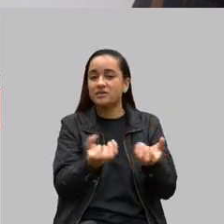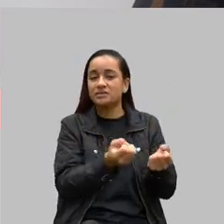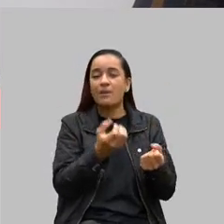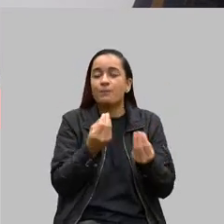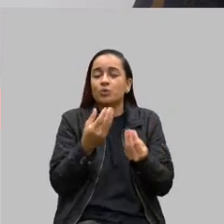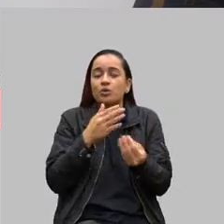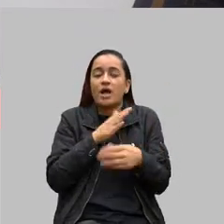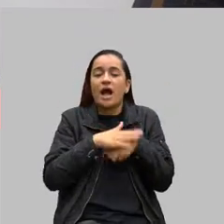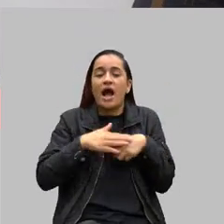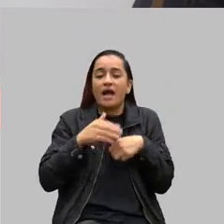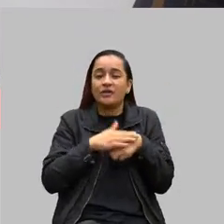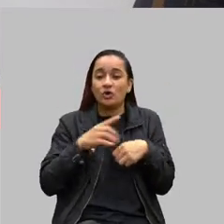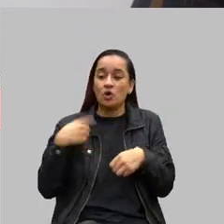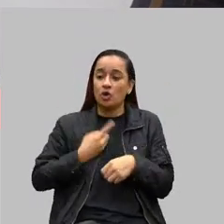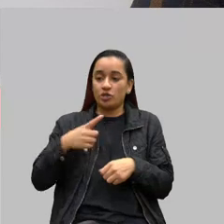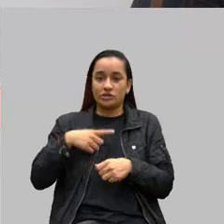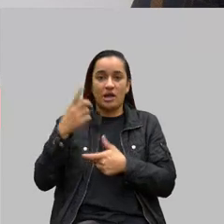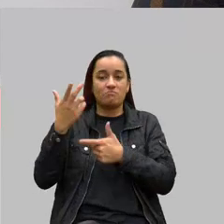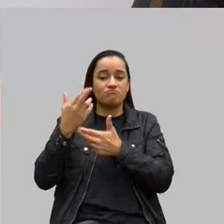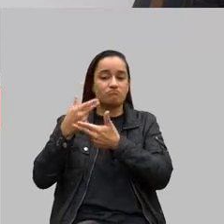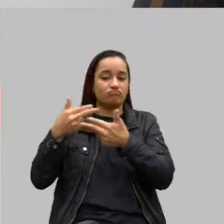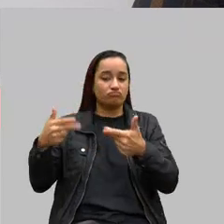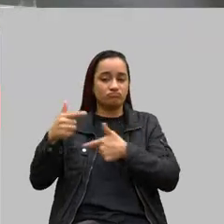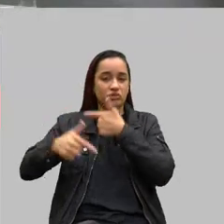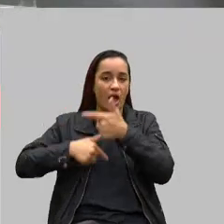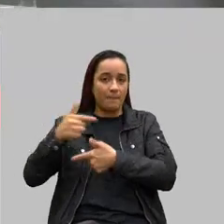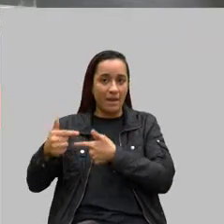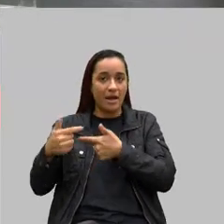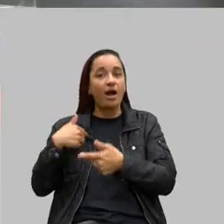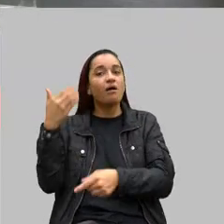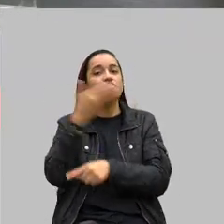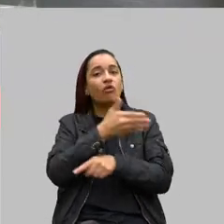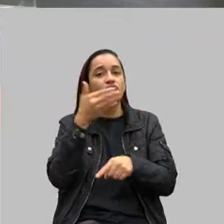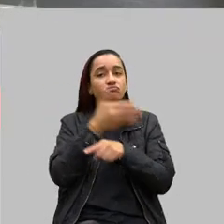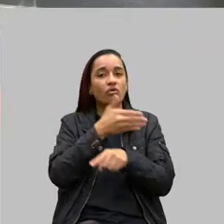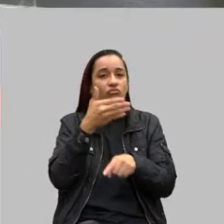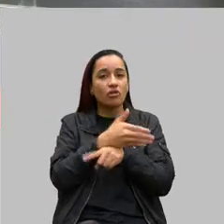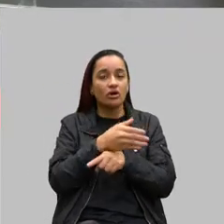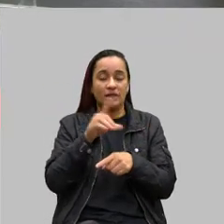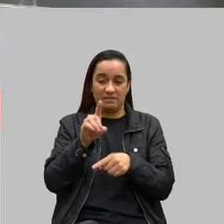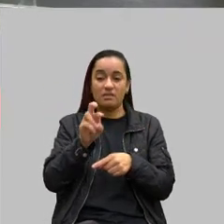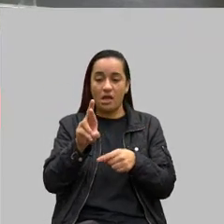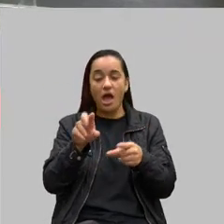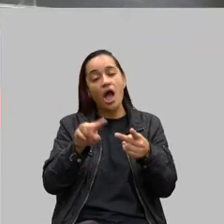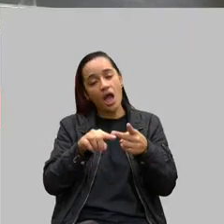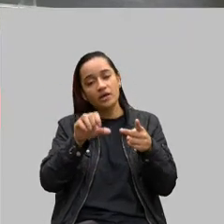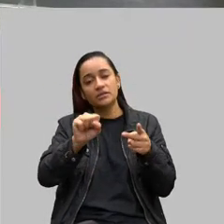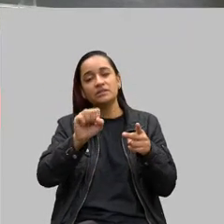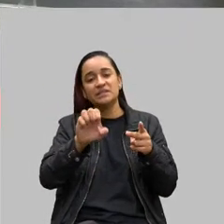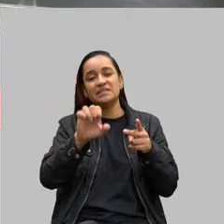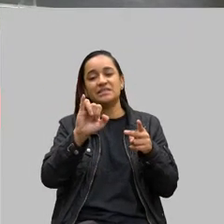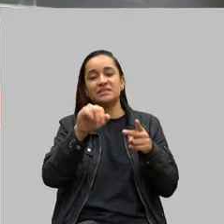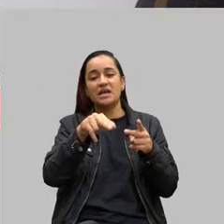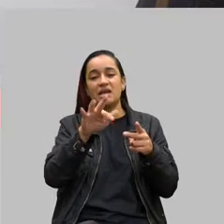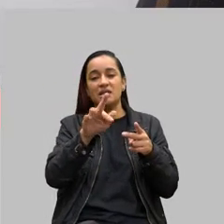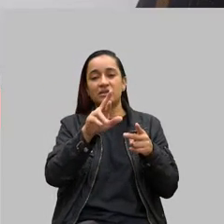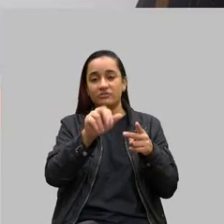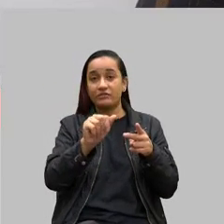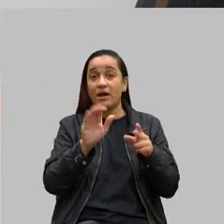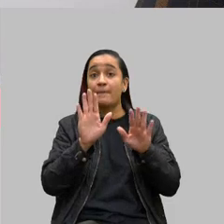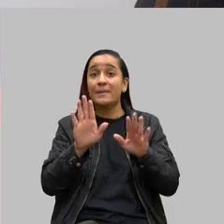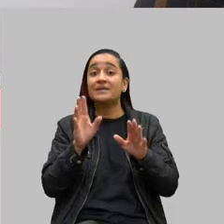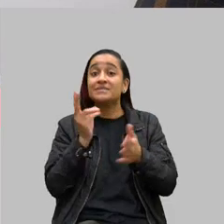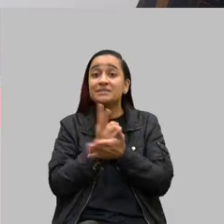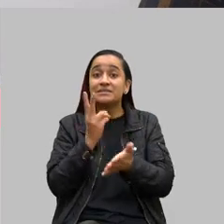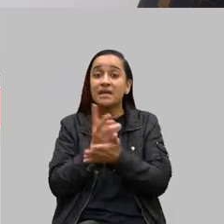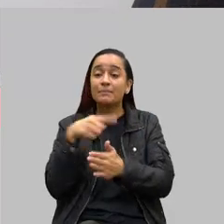demanda você quer fal dos lugares que a gente mais frequenta tanto Dr como a cinra Mas a forma como a gente é sempre